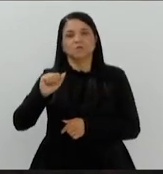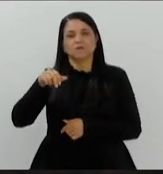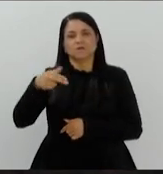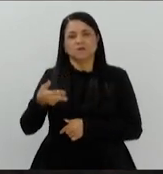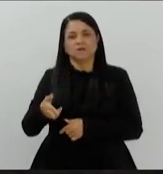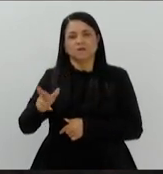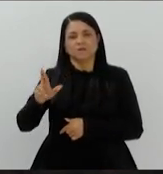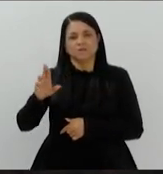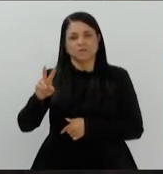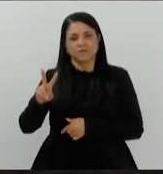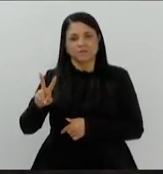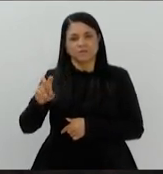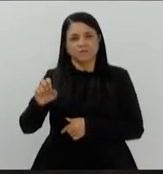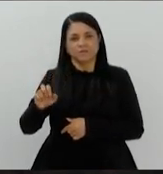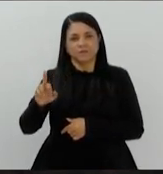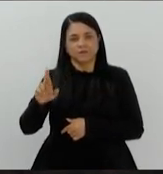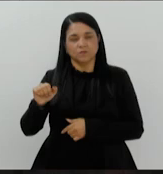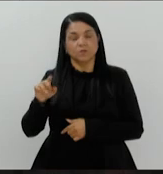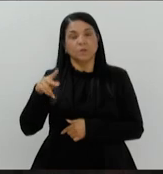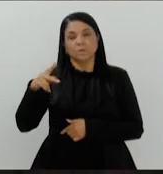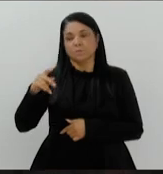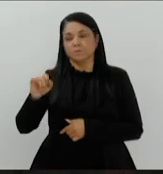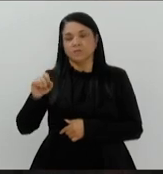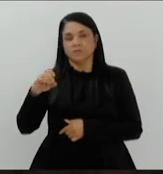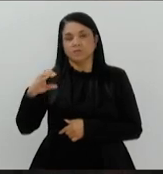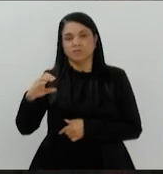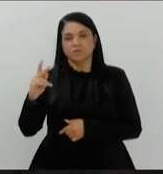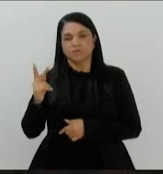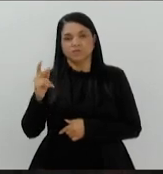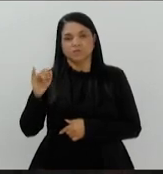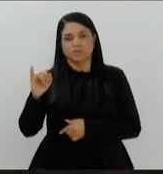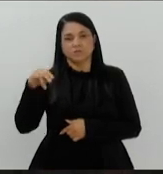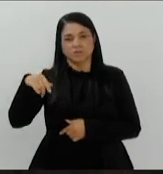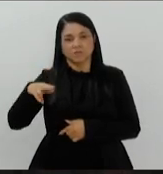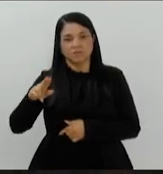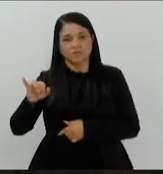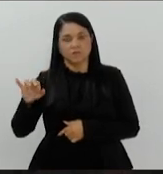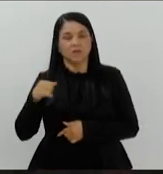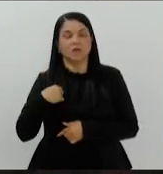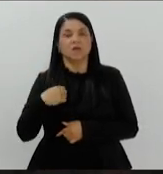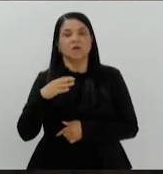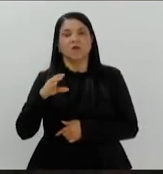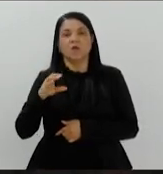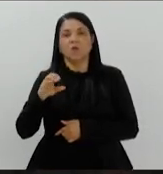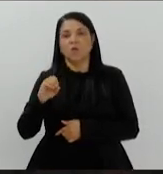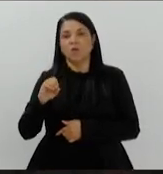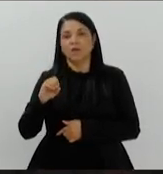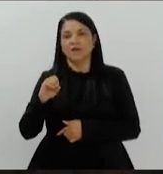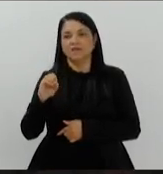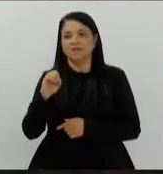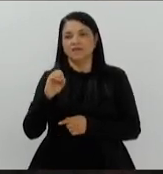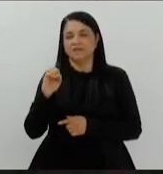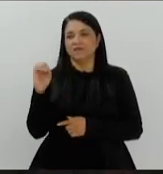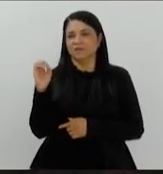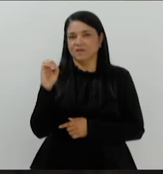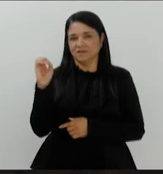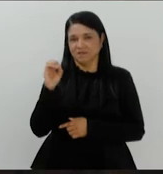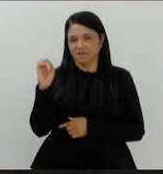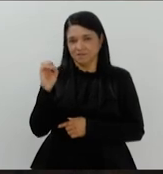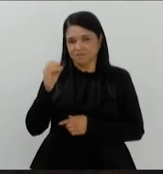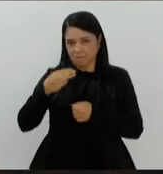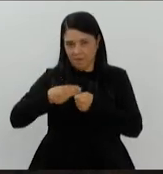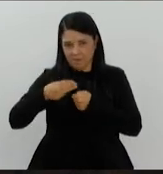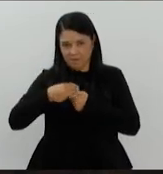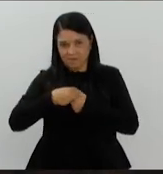Filho, Pixinguinha, na Praça Ramos Figueira, no bairro Olaria, município do Rio de Janeiro. Pareceres das comissões de Constituição